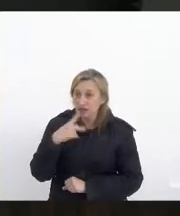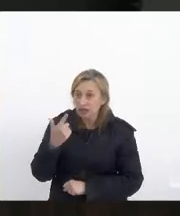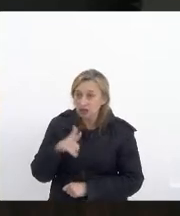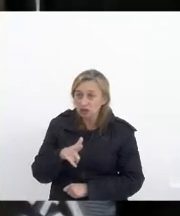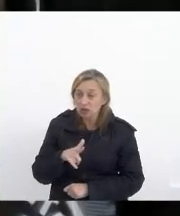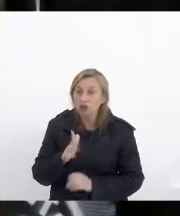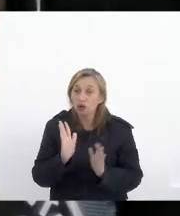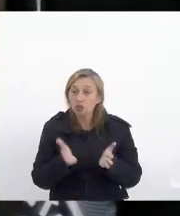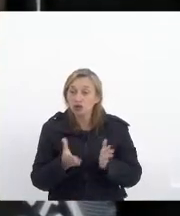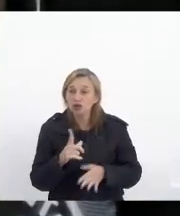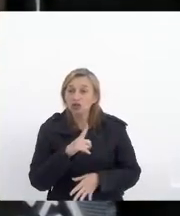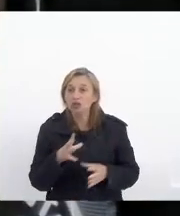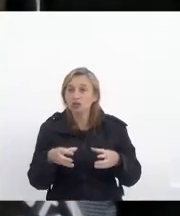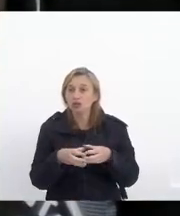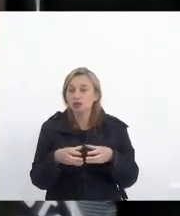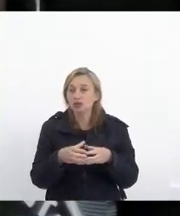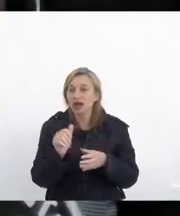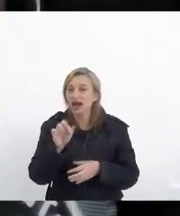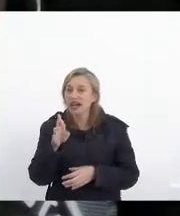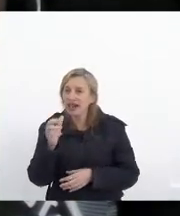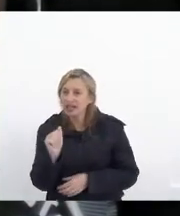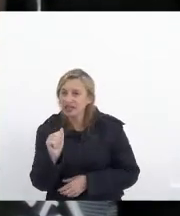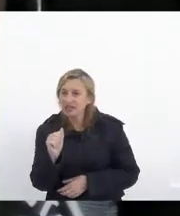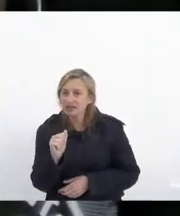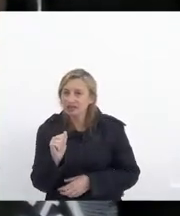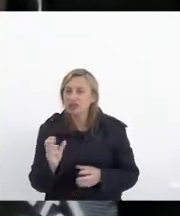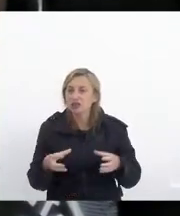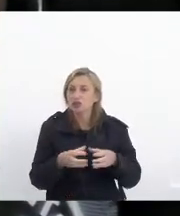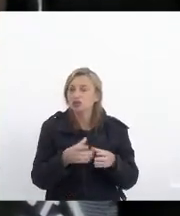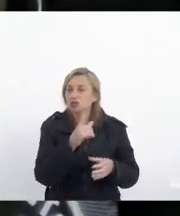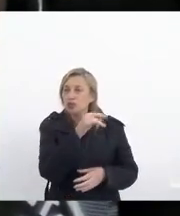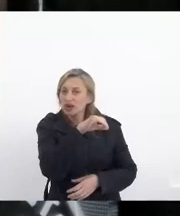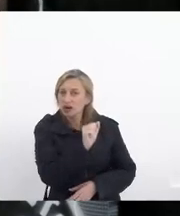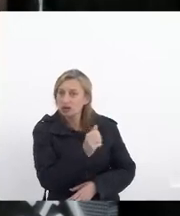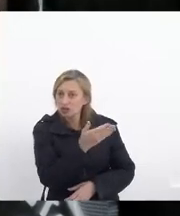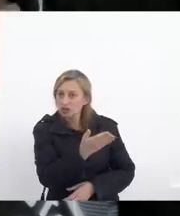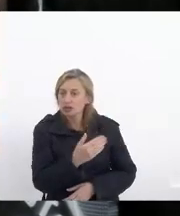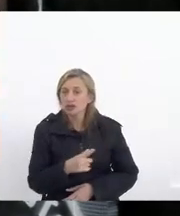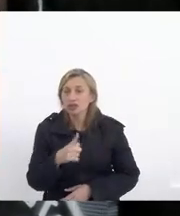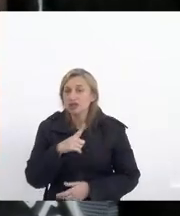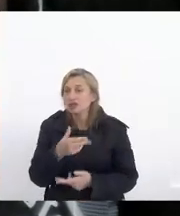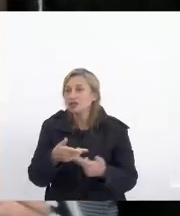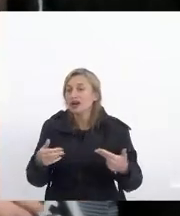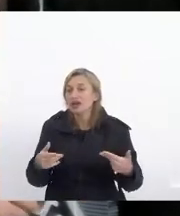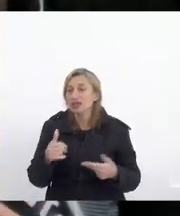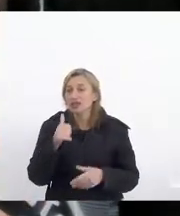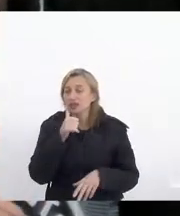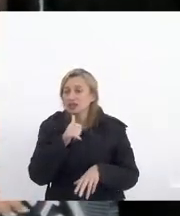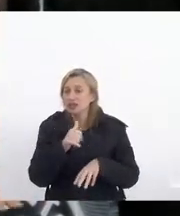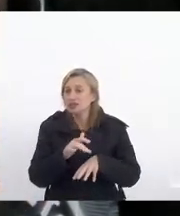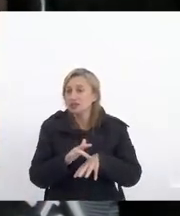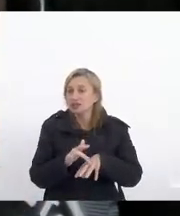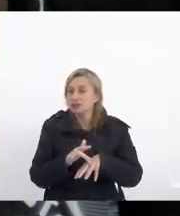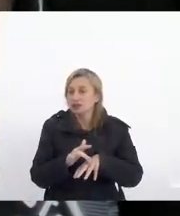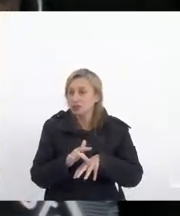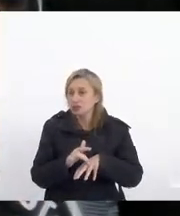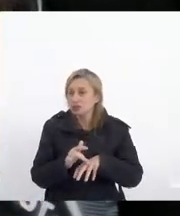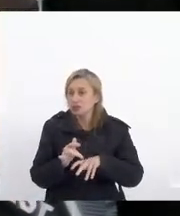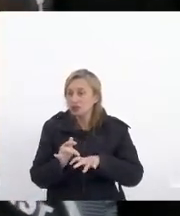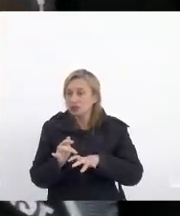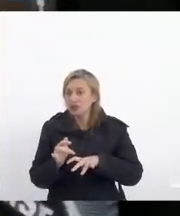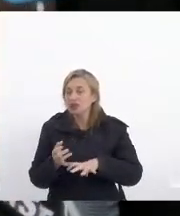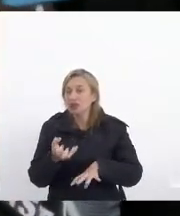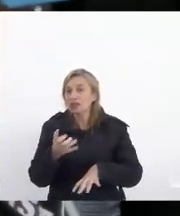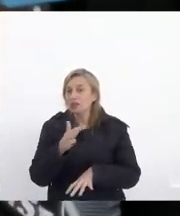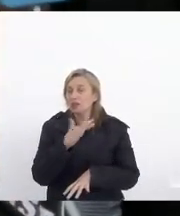Eu hoje tenho um grupo chamado Araras, junto com a Cláudia. Eu tenho várias viúvas que tentam suicídio. A esposa